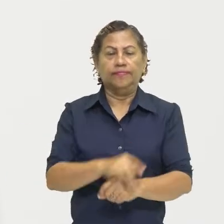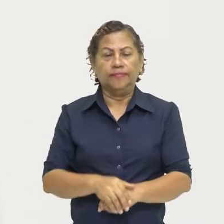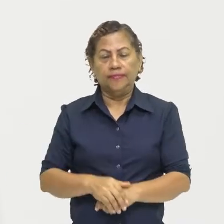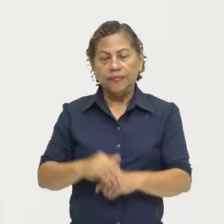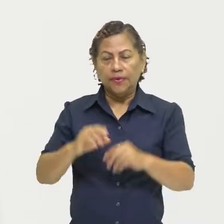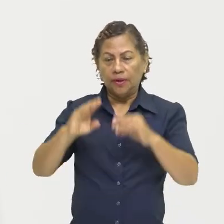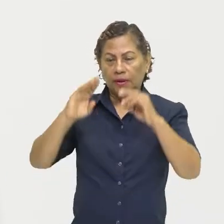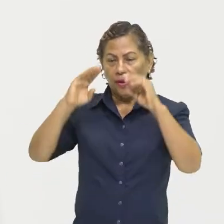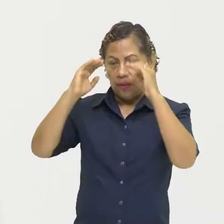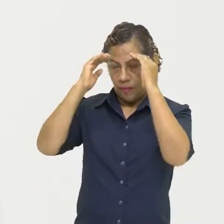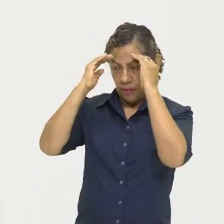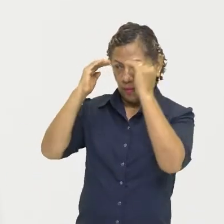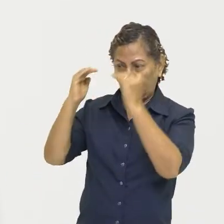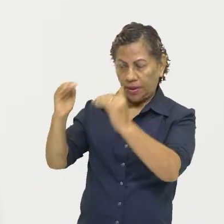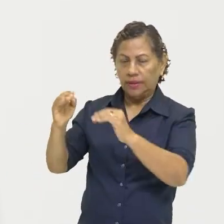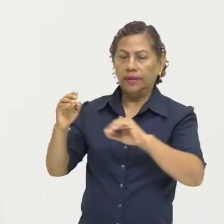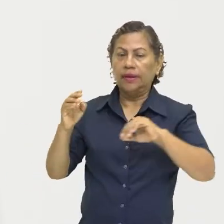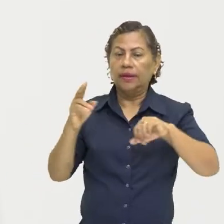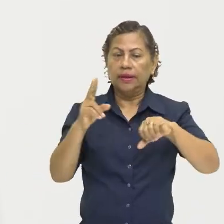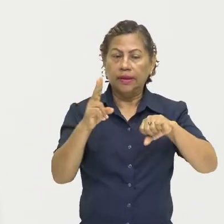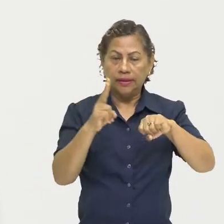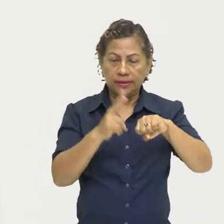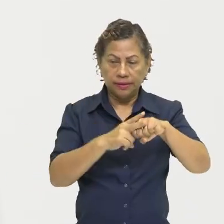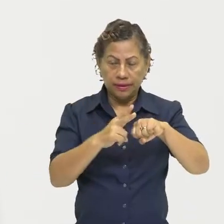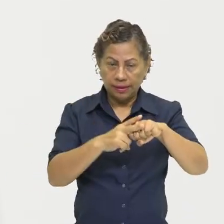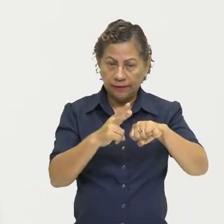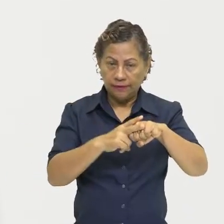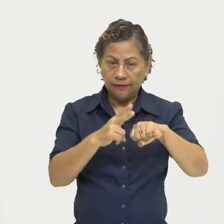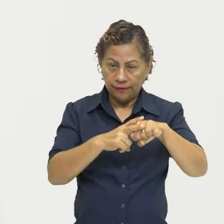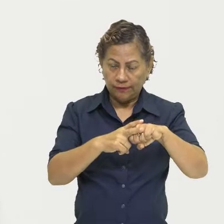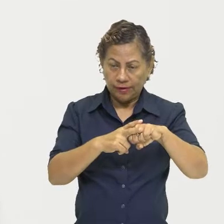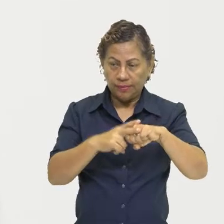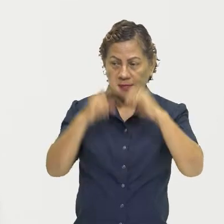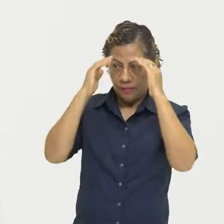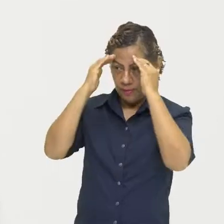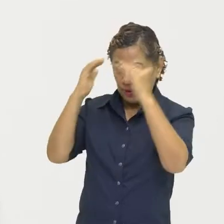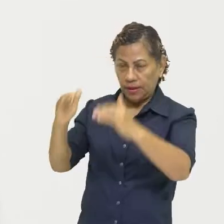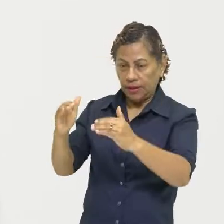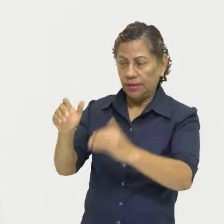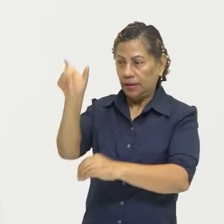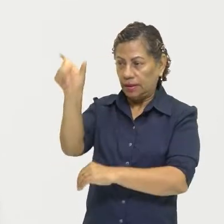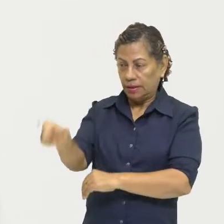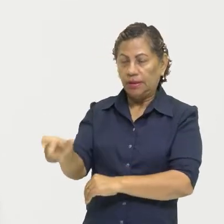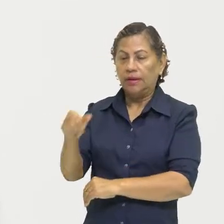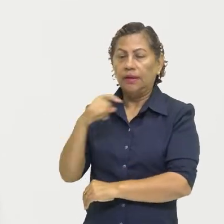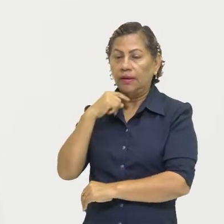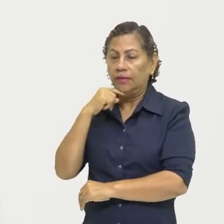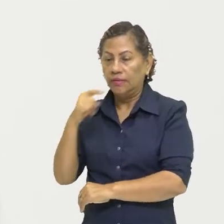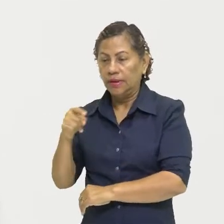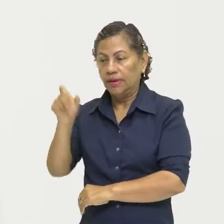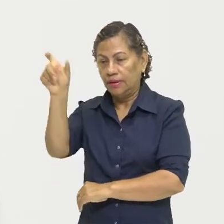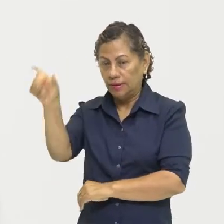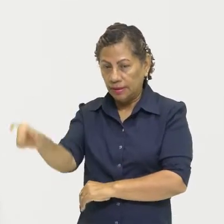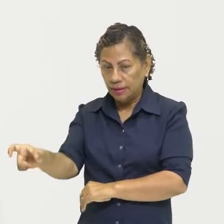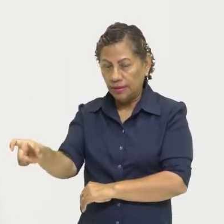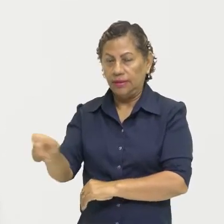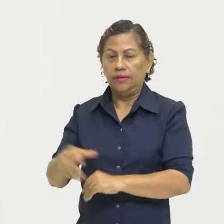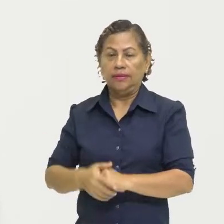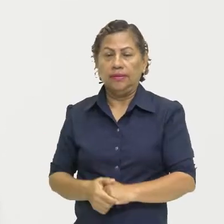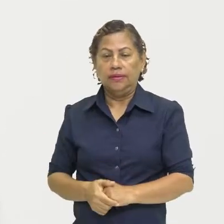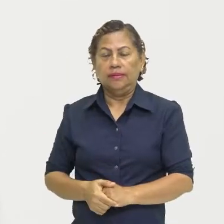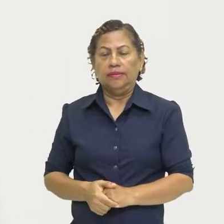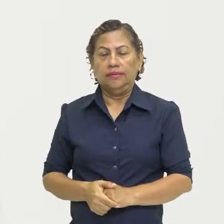obedecer, quem obedece, obedece a alguém. Então, ele vai pedir uma preposição como um